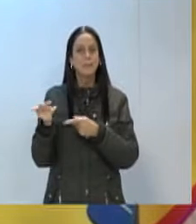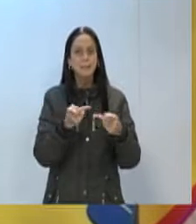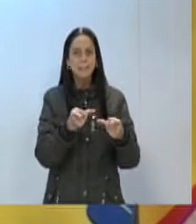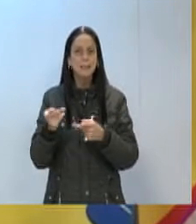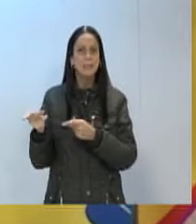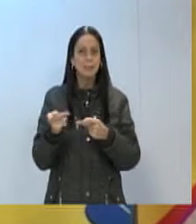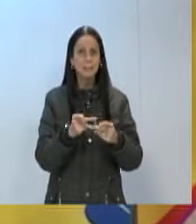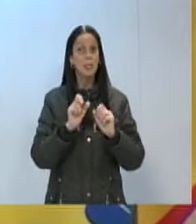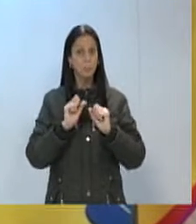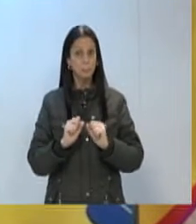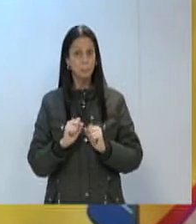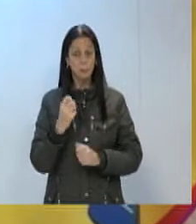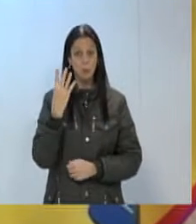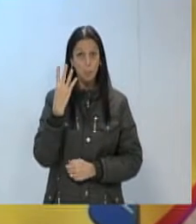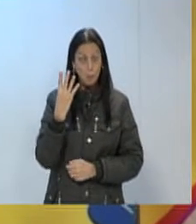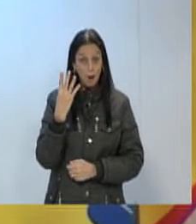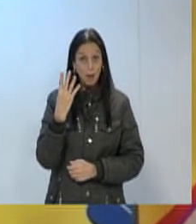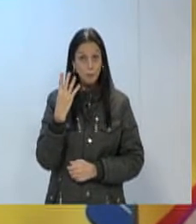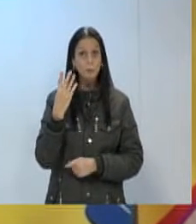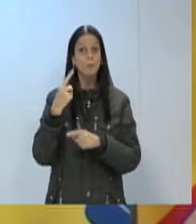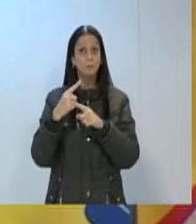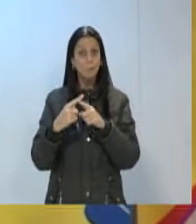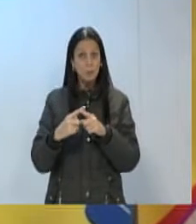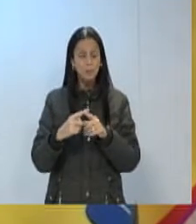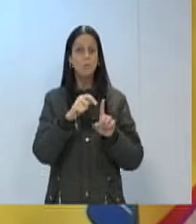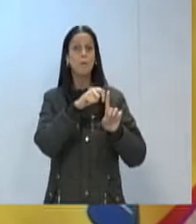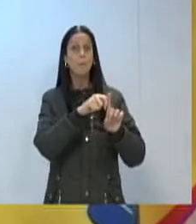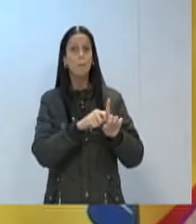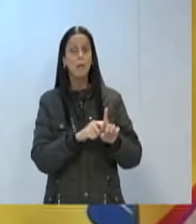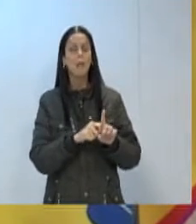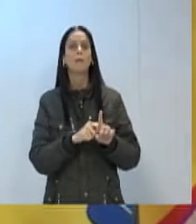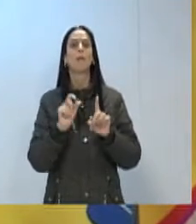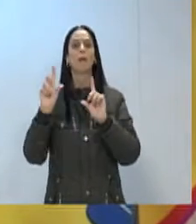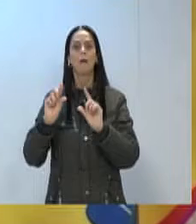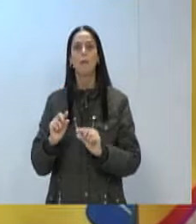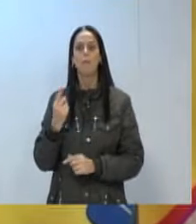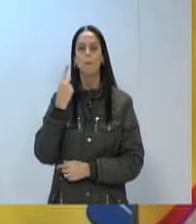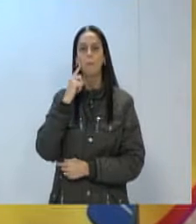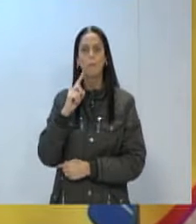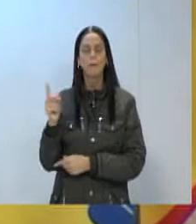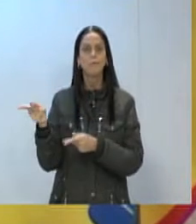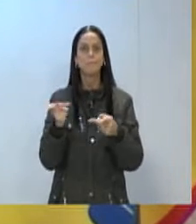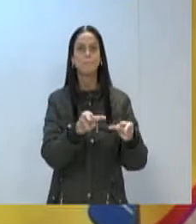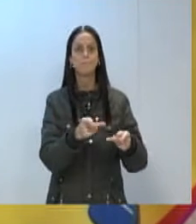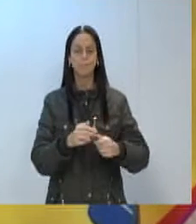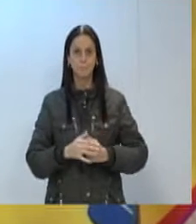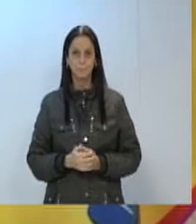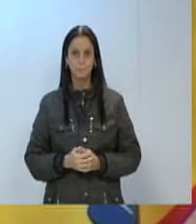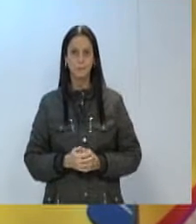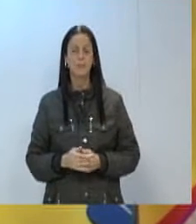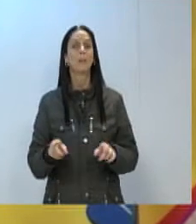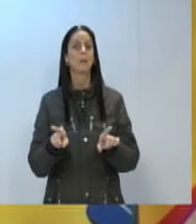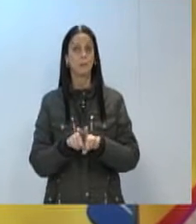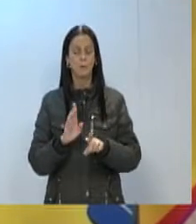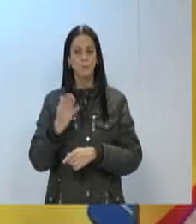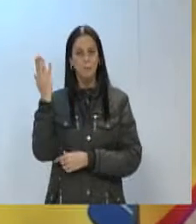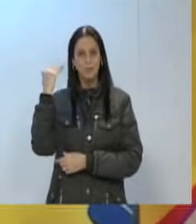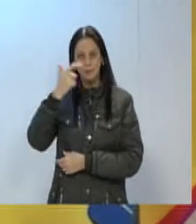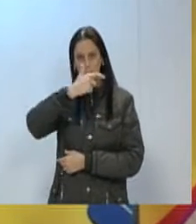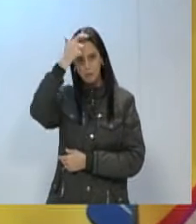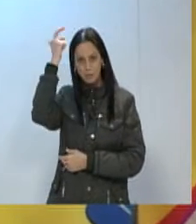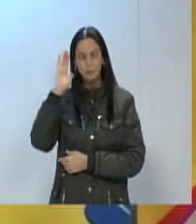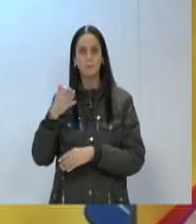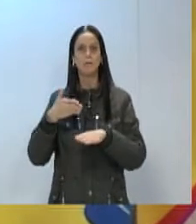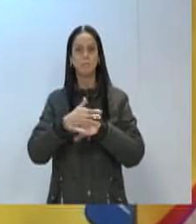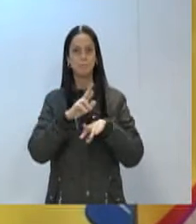reduzidas a uma é a vereadora atual deputado estadual Adriano Pereira também já teve uma reunião com